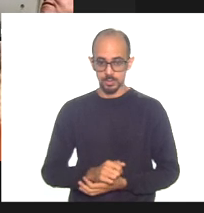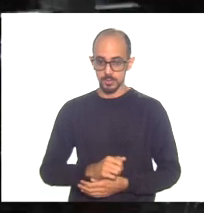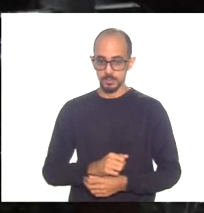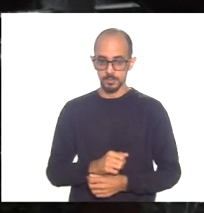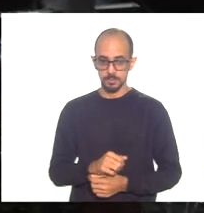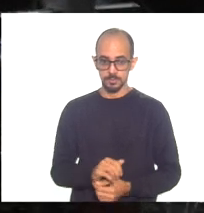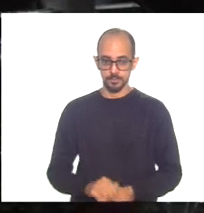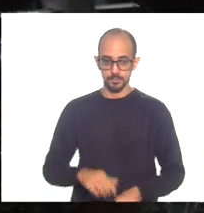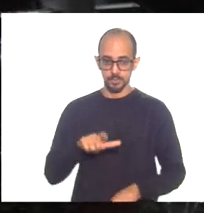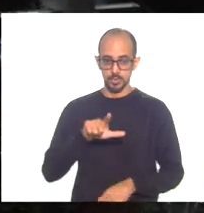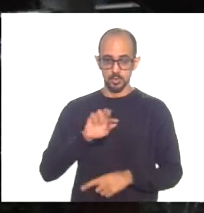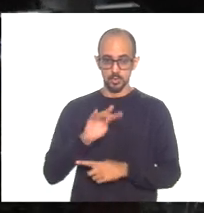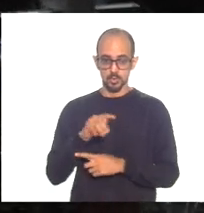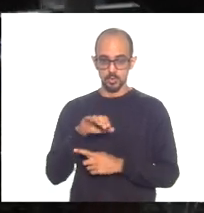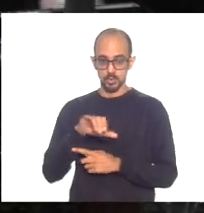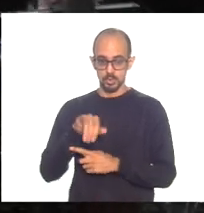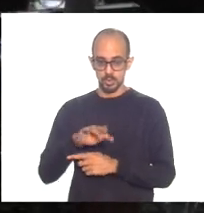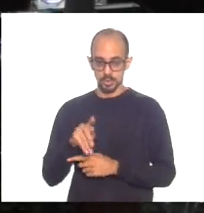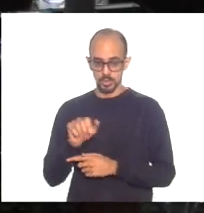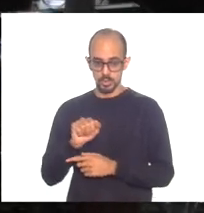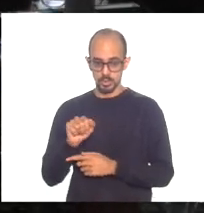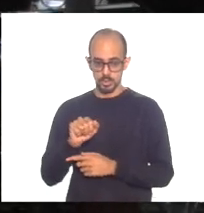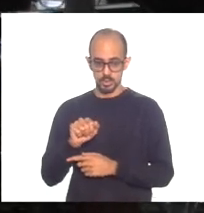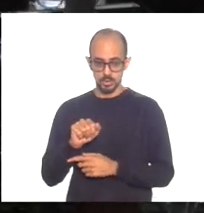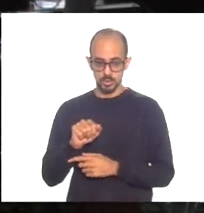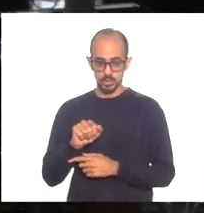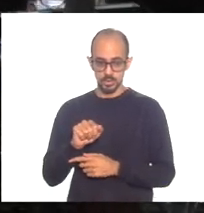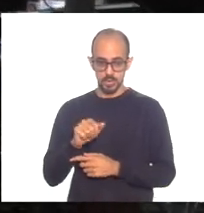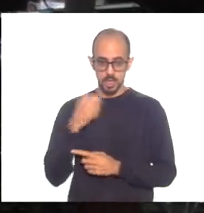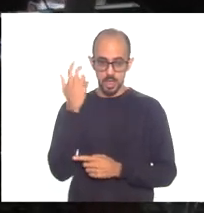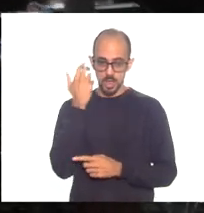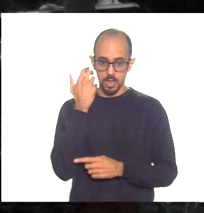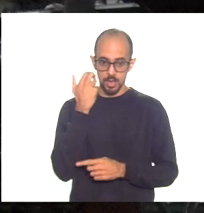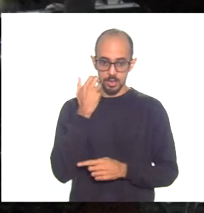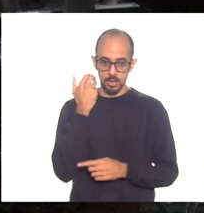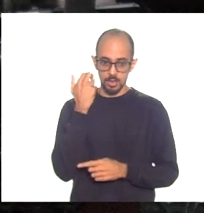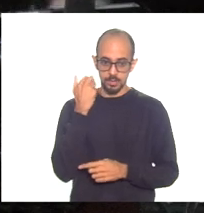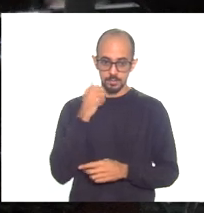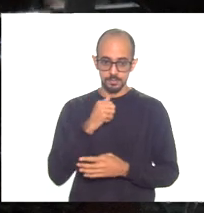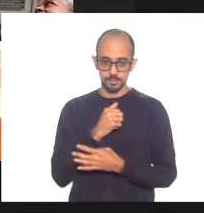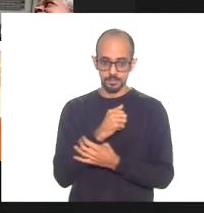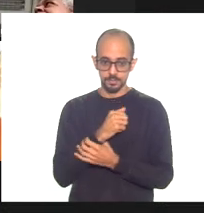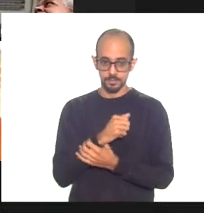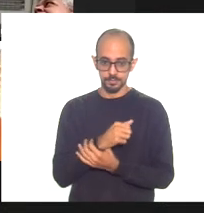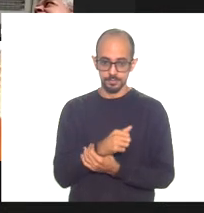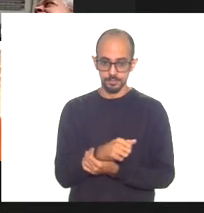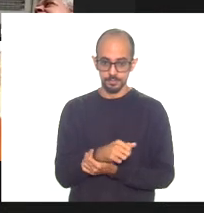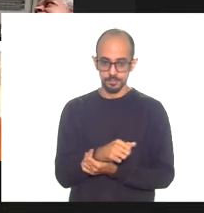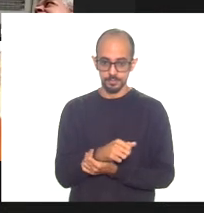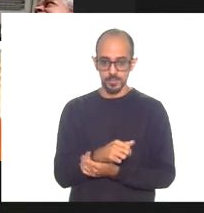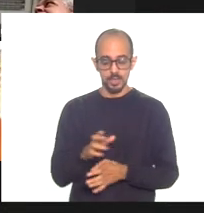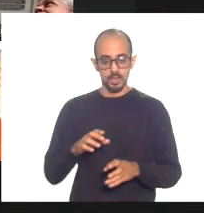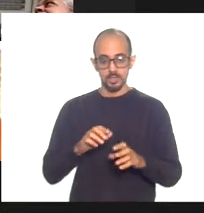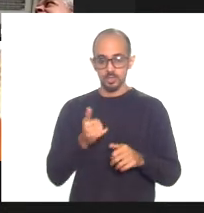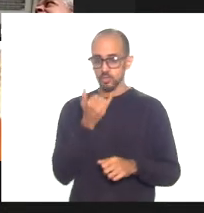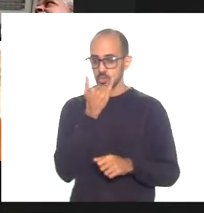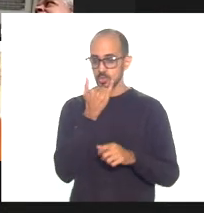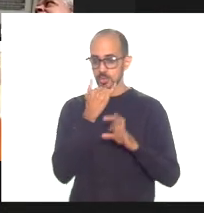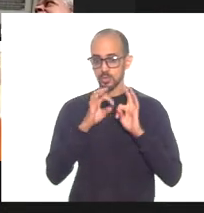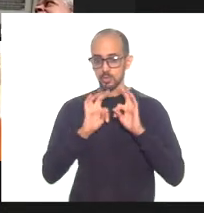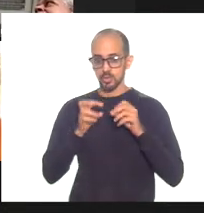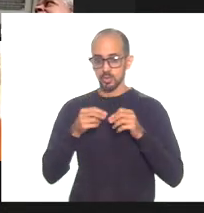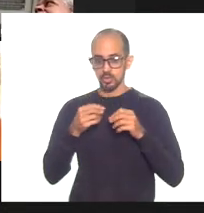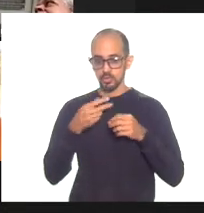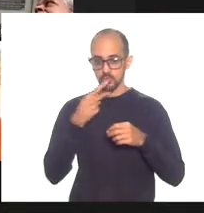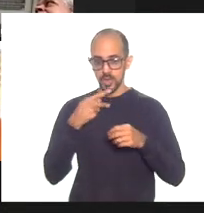Deputada Lucinha está inscrita no expediente final. É Leomar Coelho. É Luiz também, Paulo. Presidente. Rodrigo Amorim, presidente.